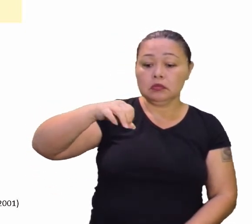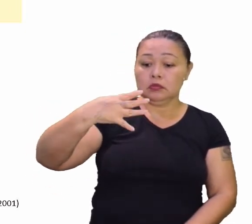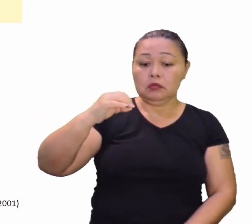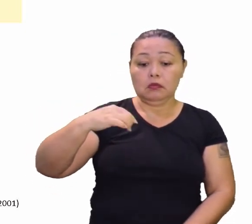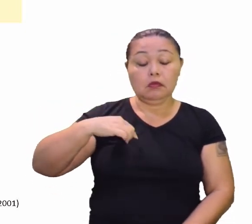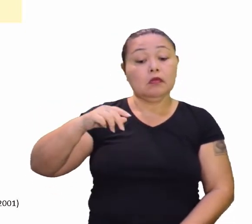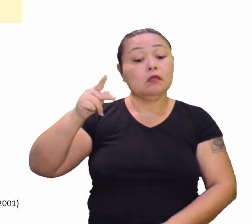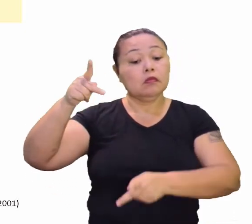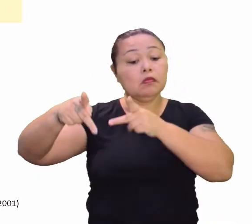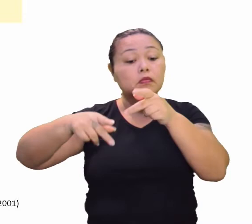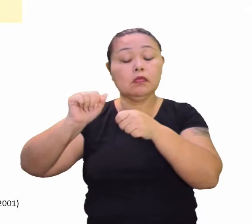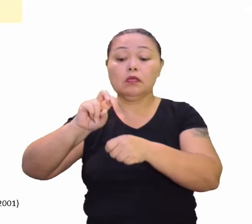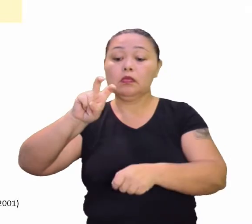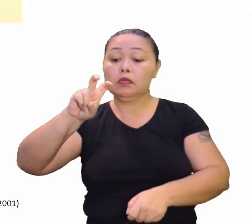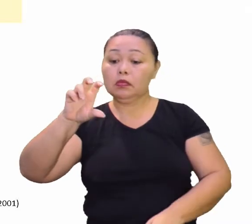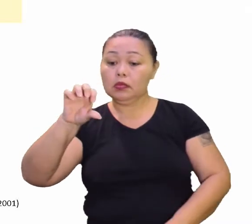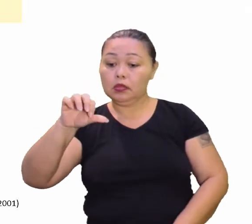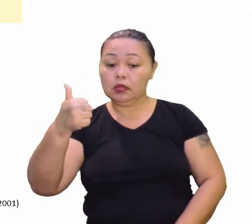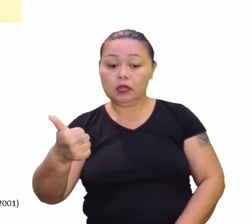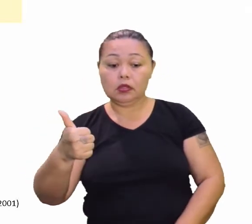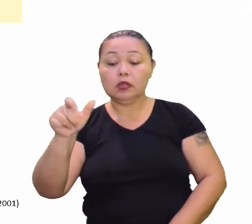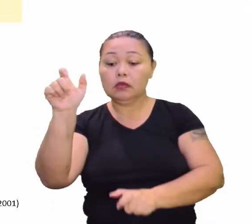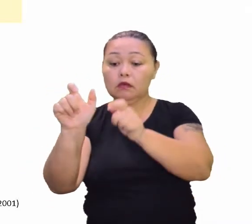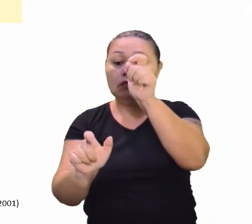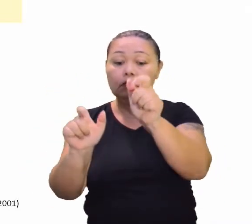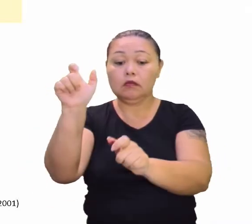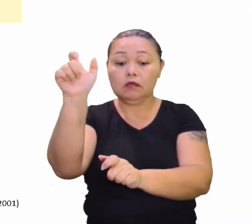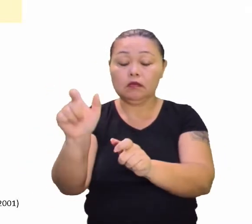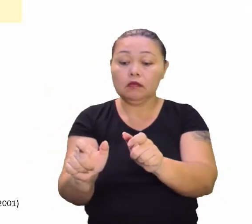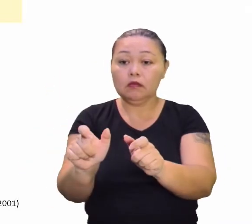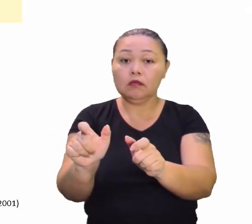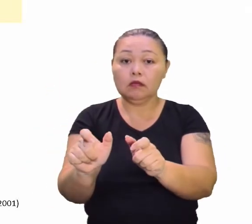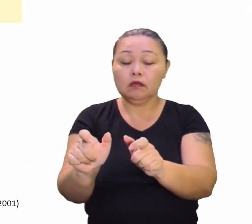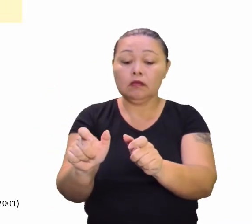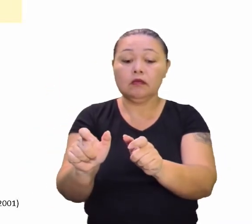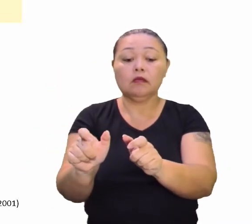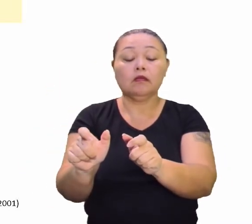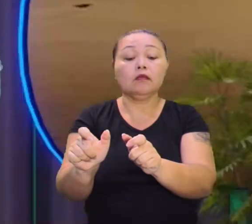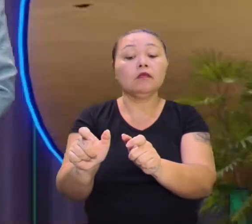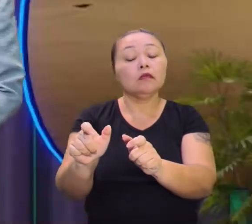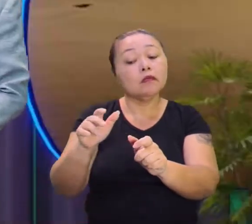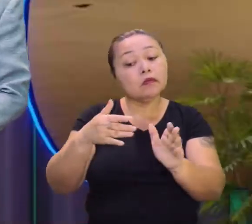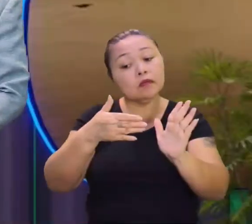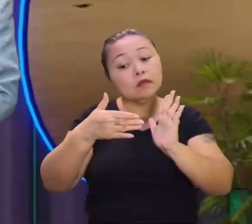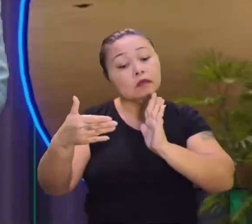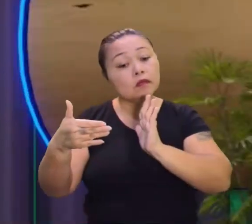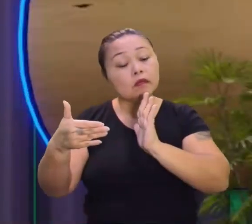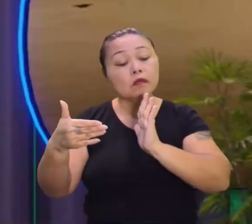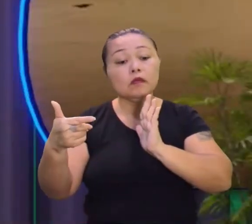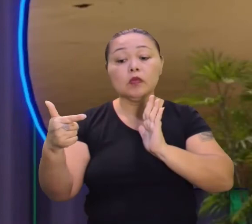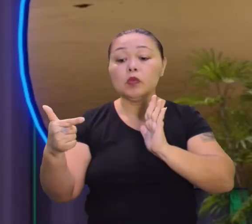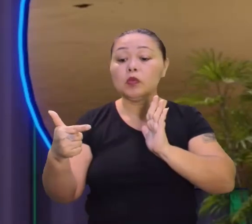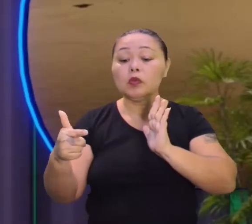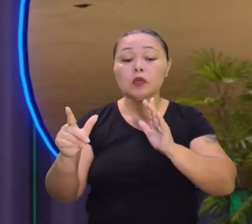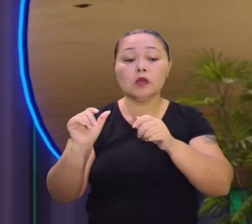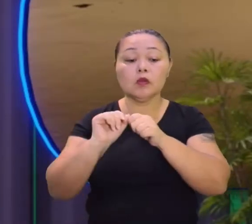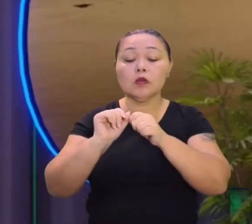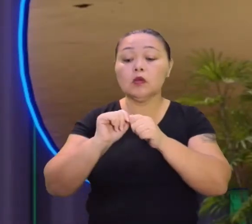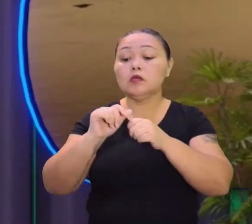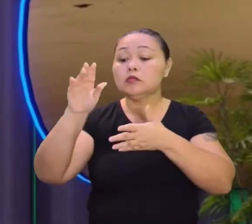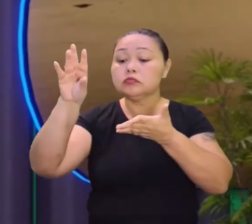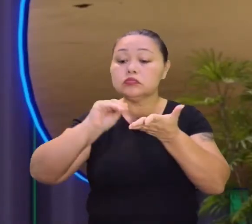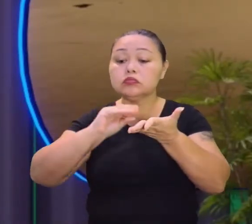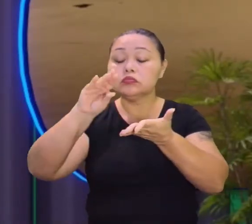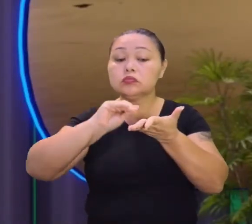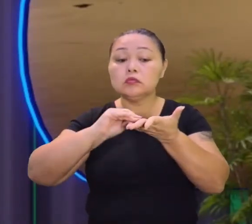habitantes. Galera, eu quero que vocês entendam o seguinte, ó, 591 habitantes, nesse período, não tinha realizado o censo